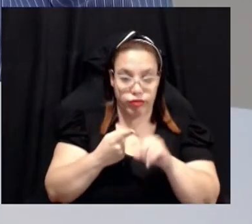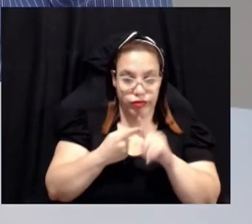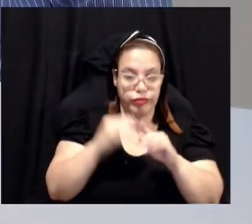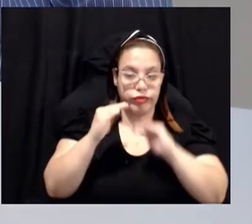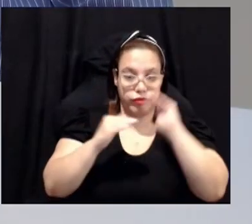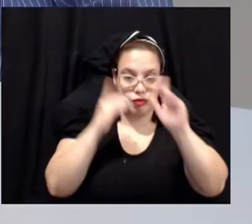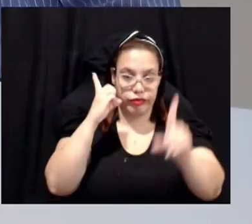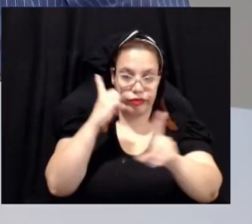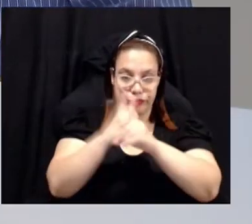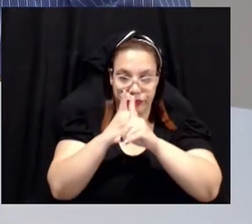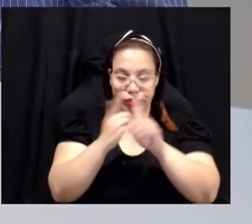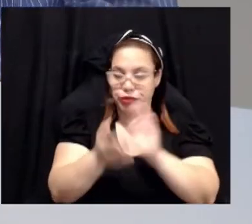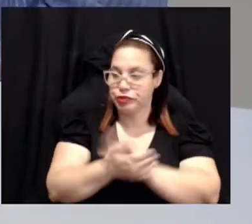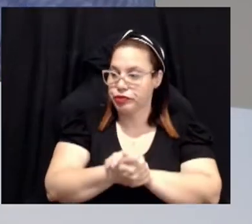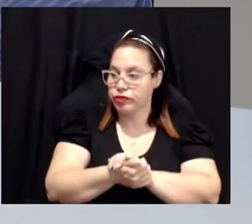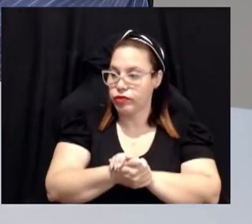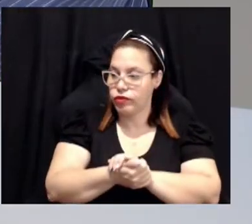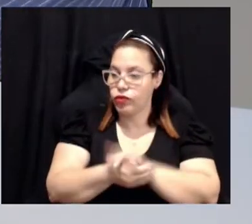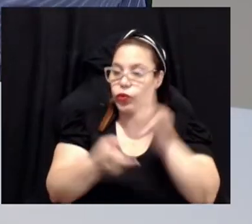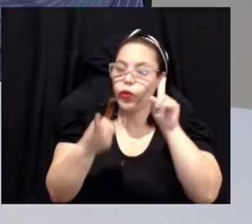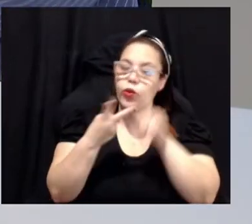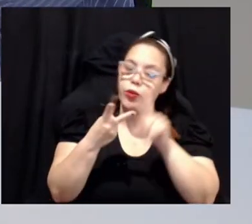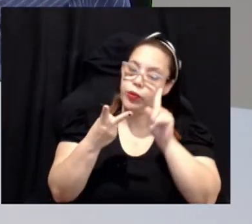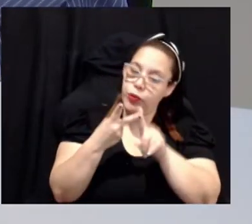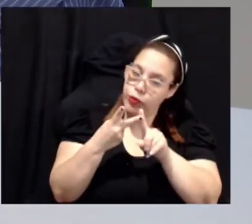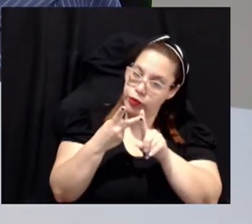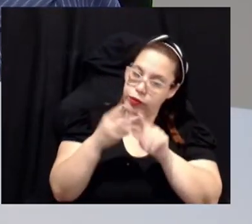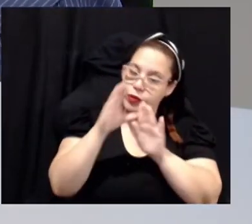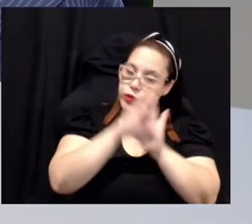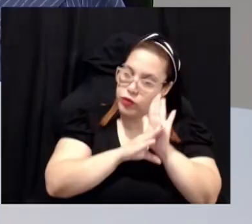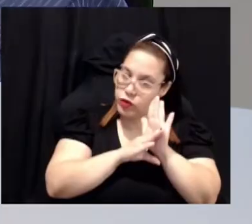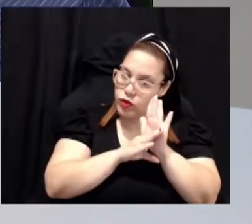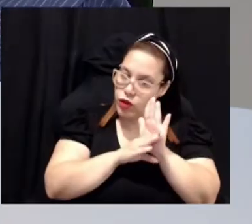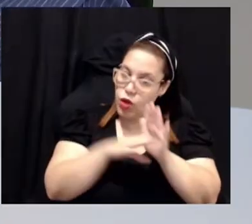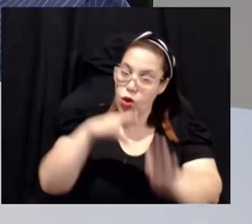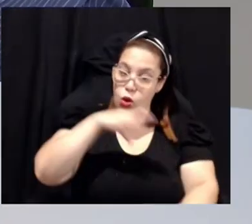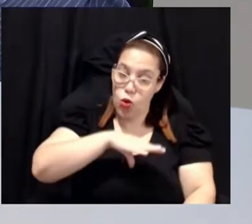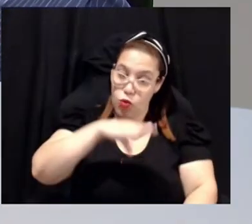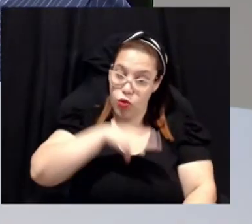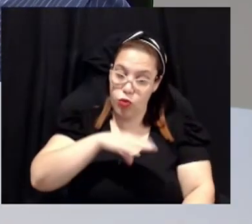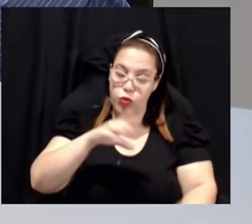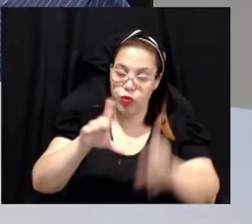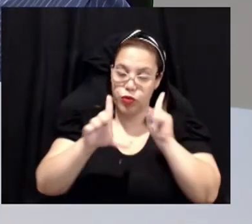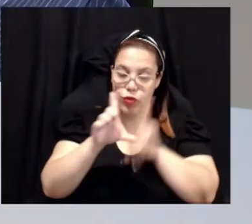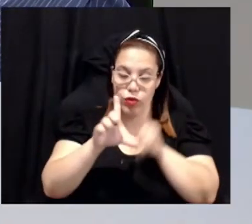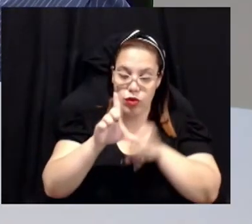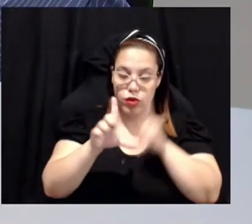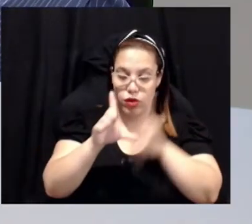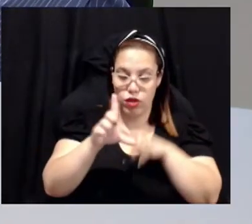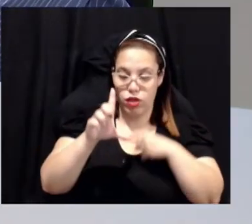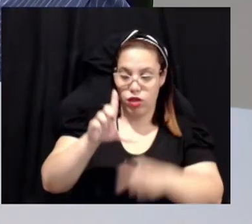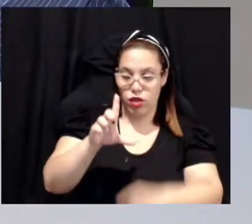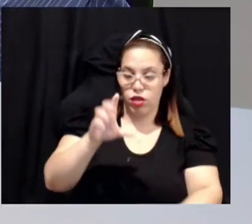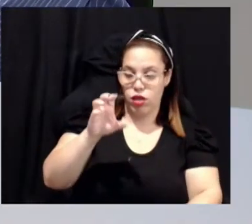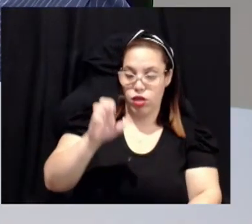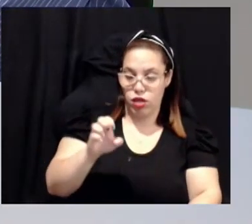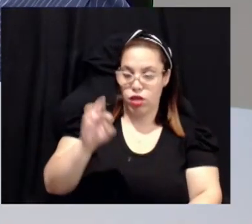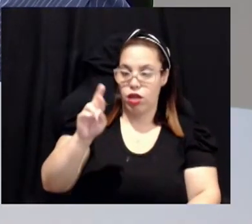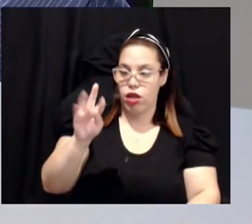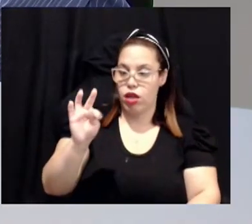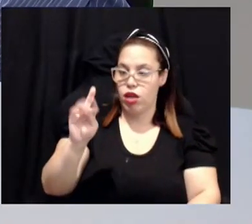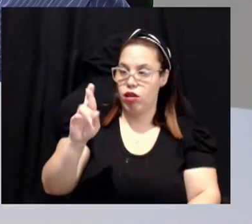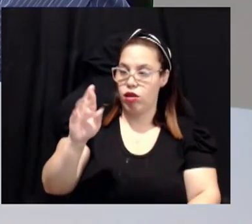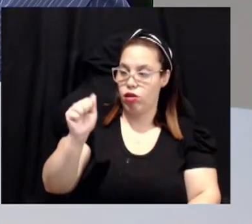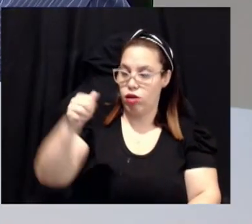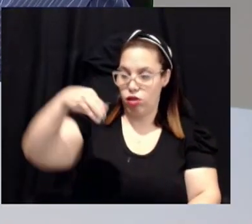ano. O outro módulo é a parte de português e letramento. Revisão, atualização do